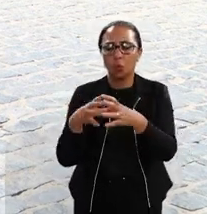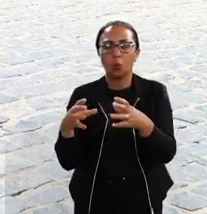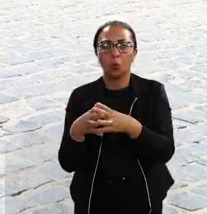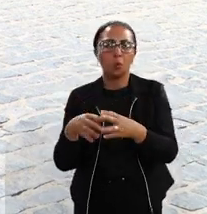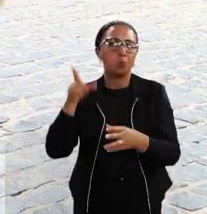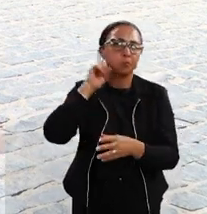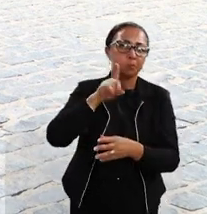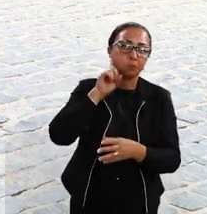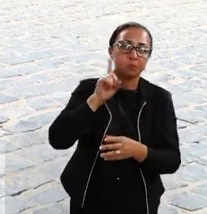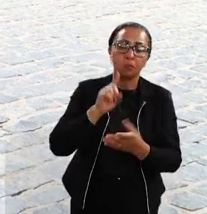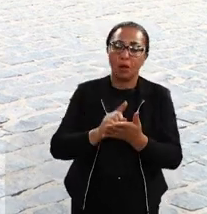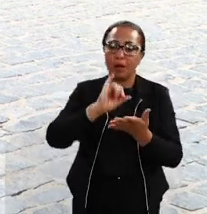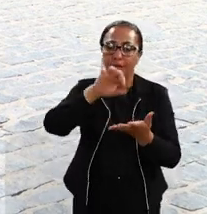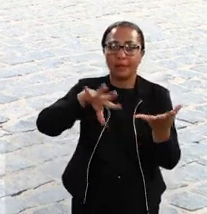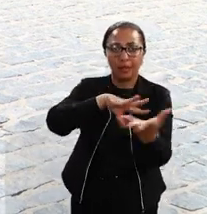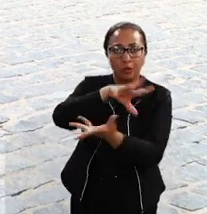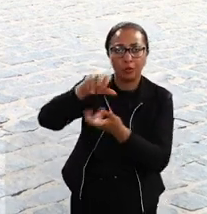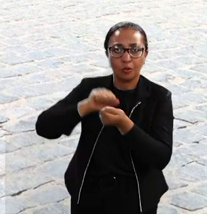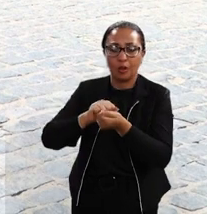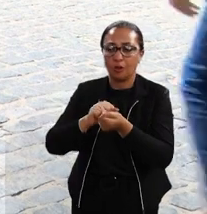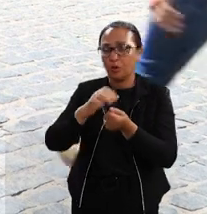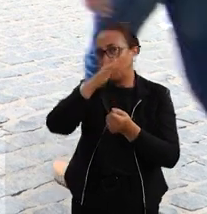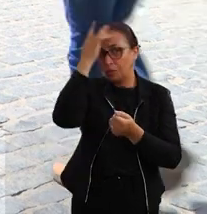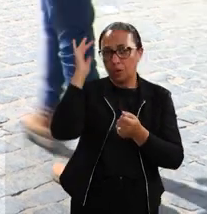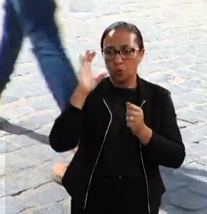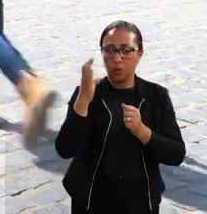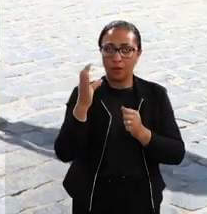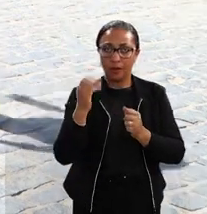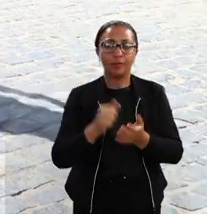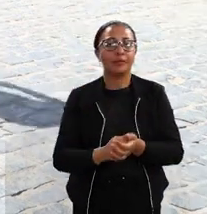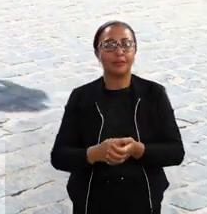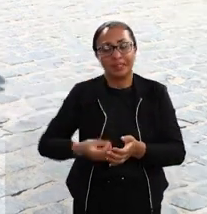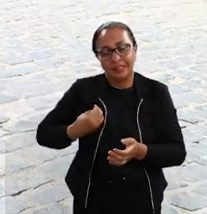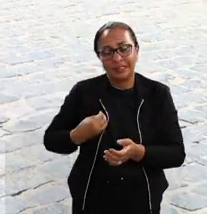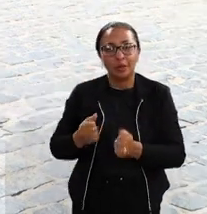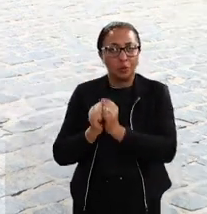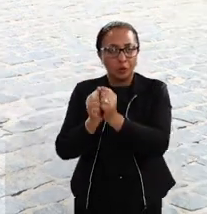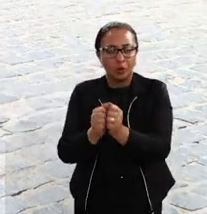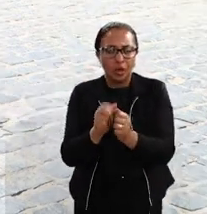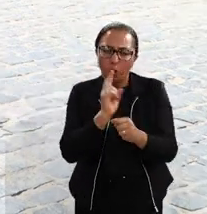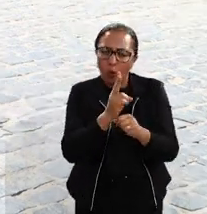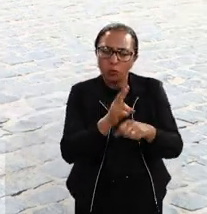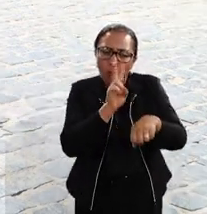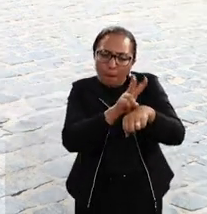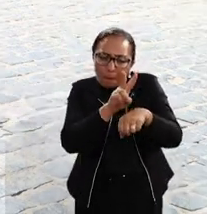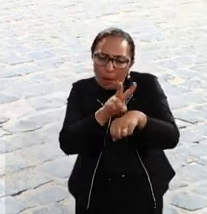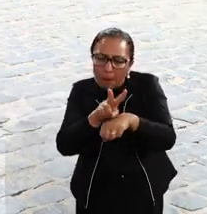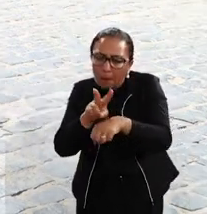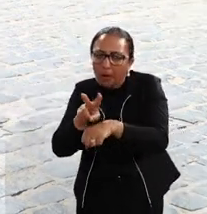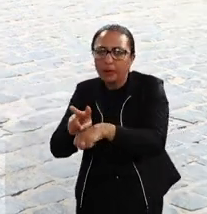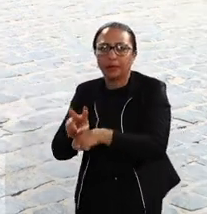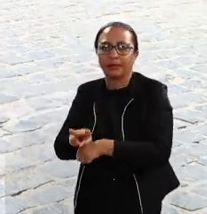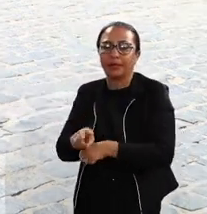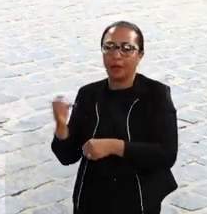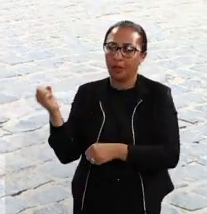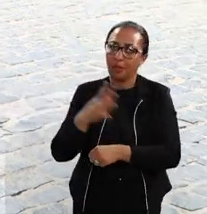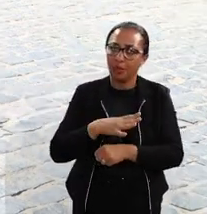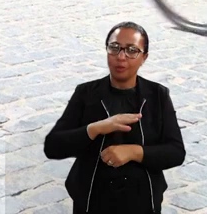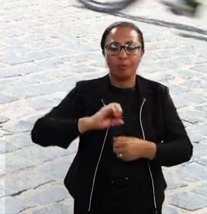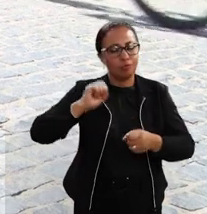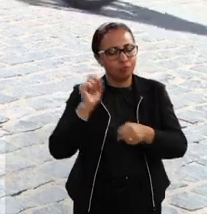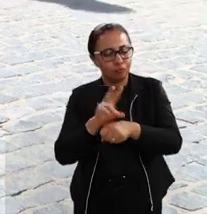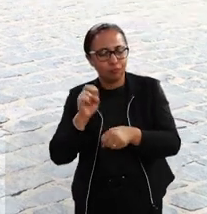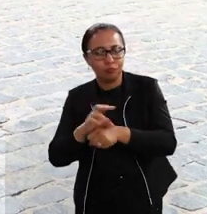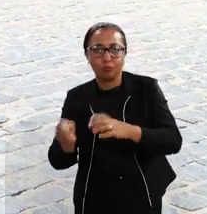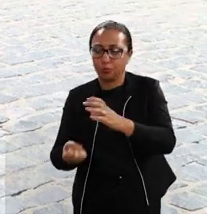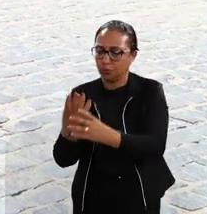um grupo internacional de cientistas no qual nós fazemos parte e continuamos monitorando essas novas linhagens,